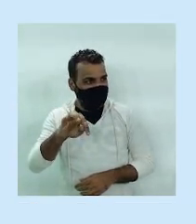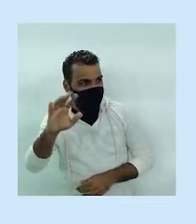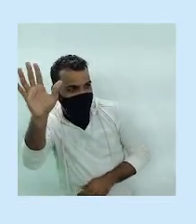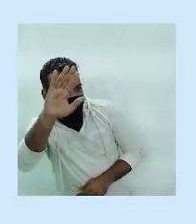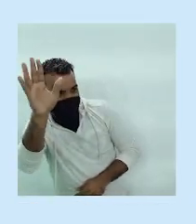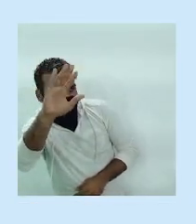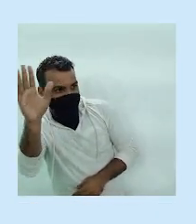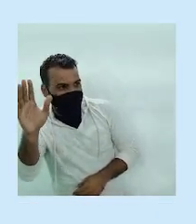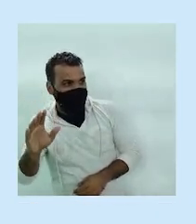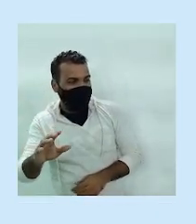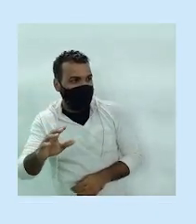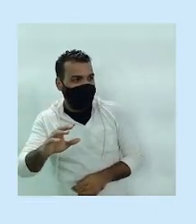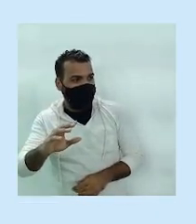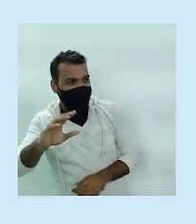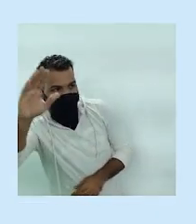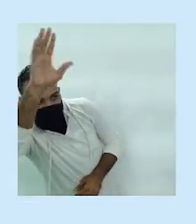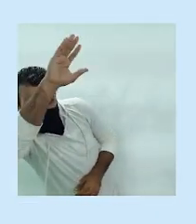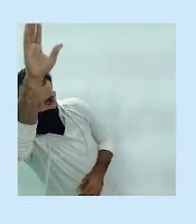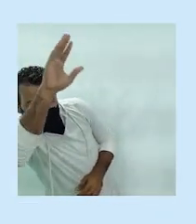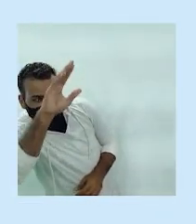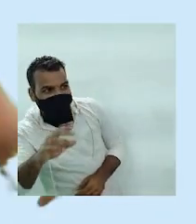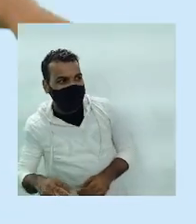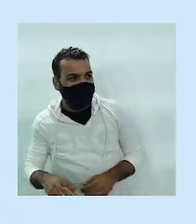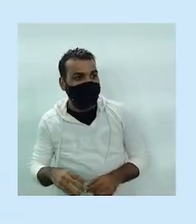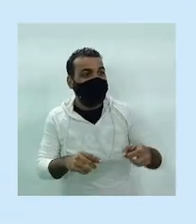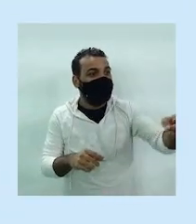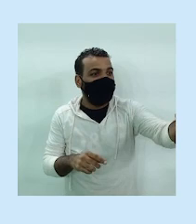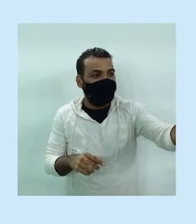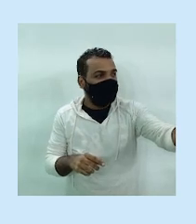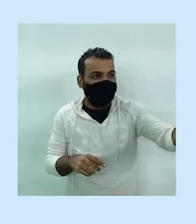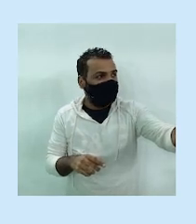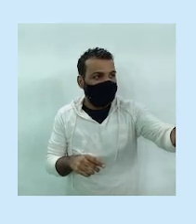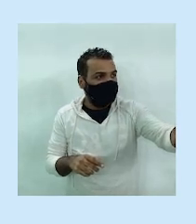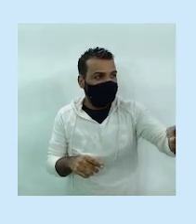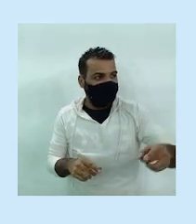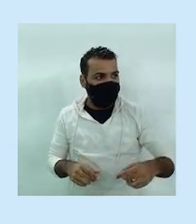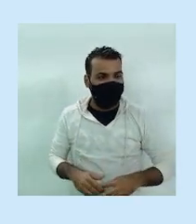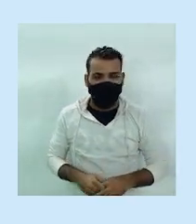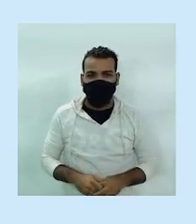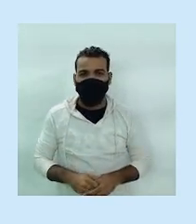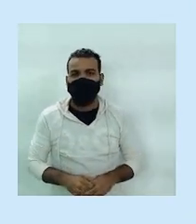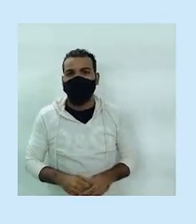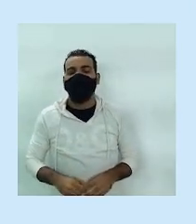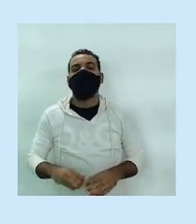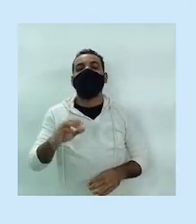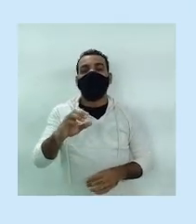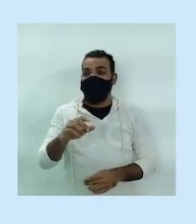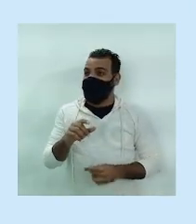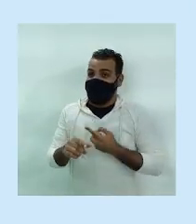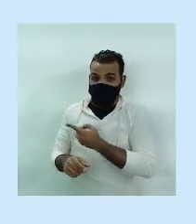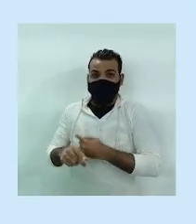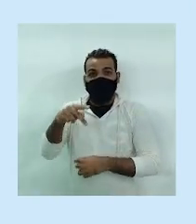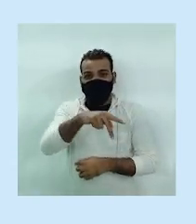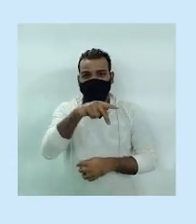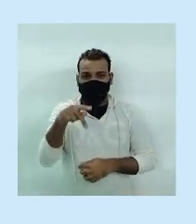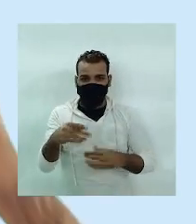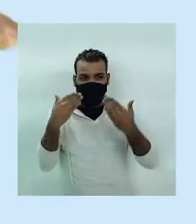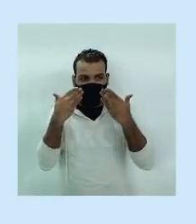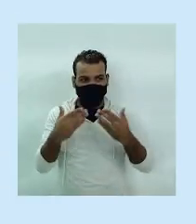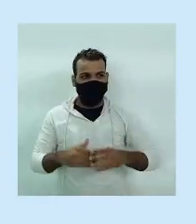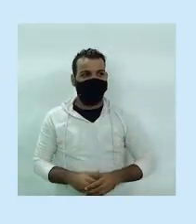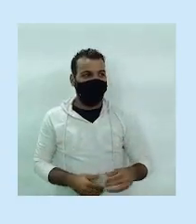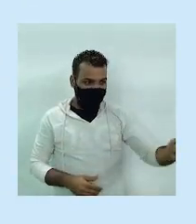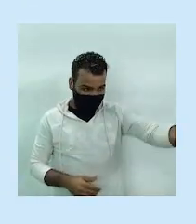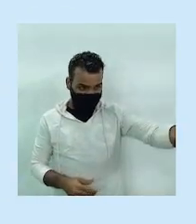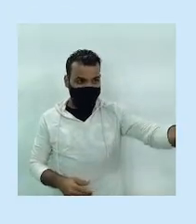não queres, da Escola de Referência de Ensino Fundamental Creuza Barretos Dornelas. Então hoje